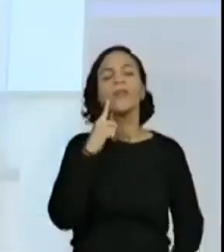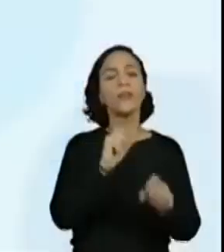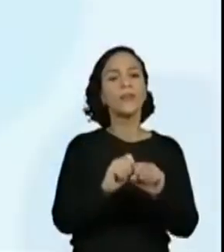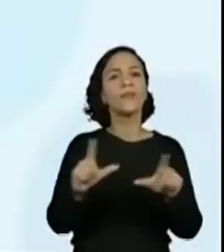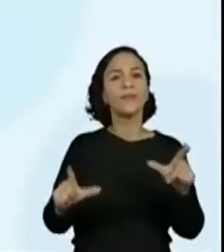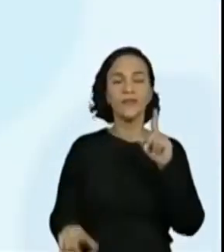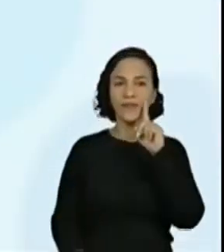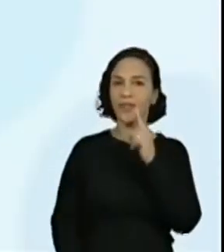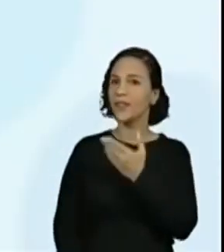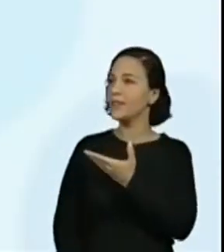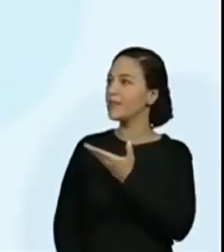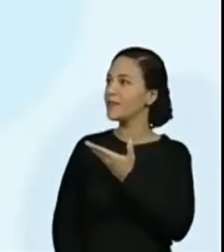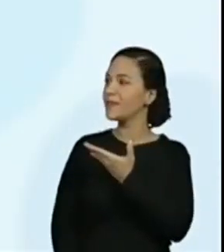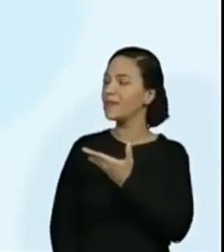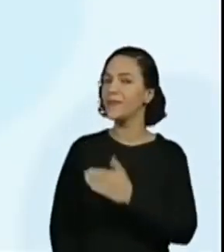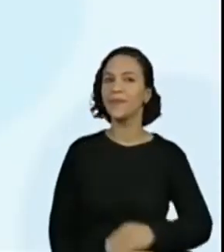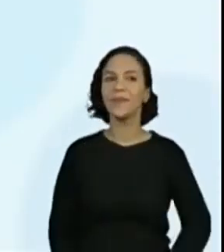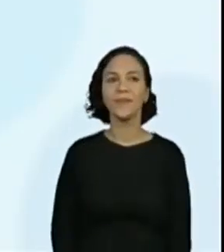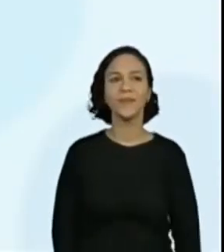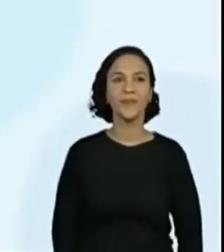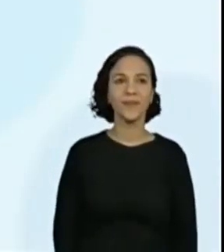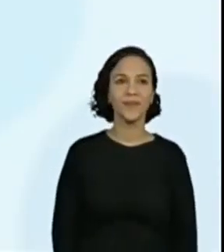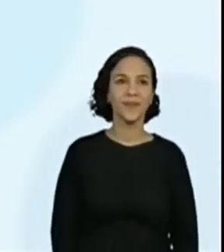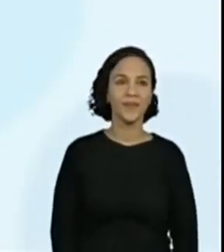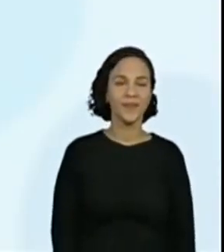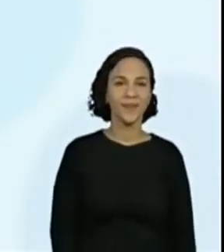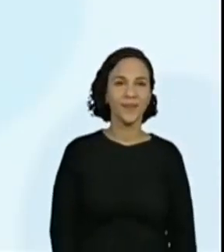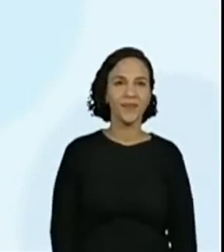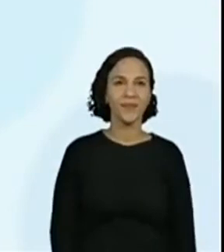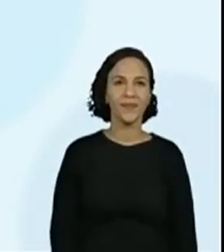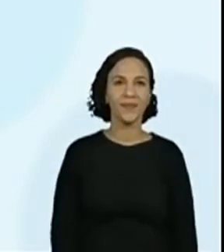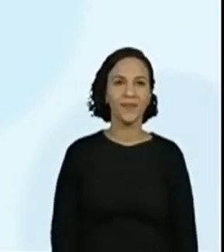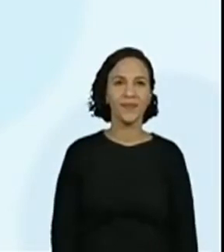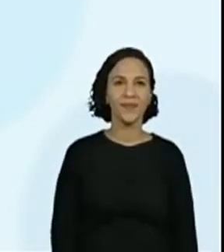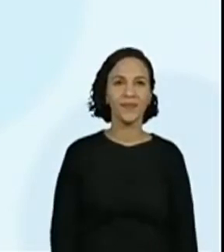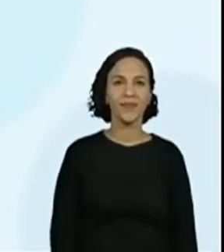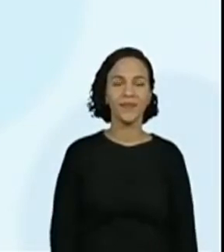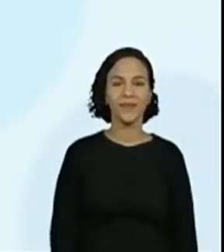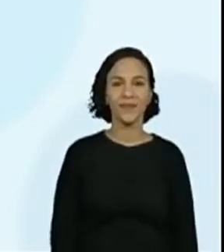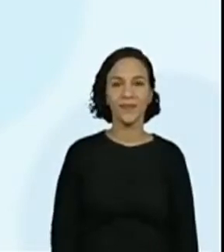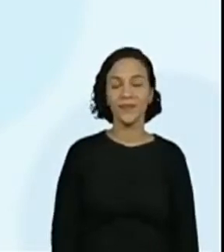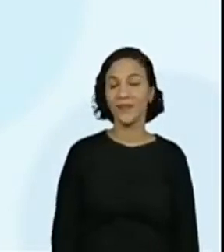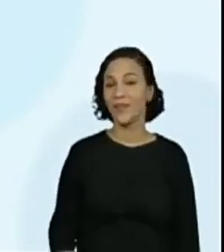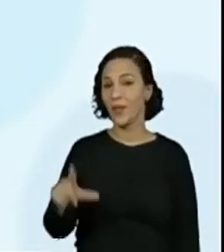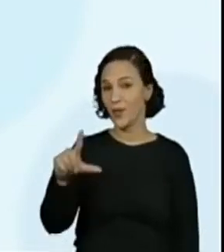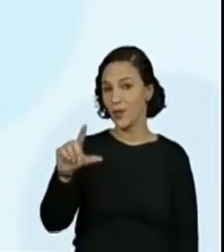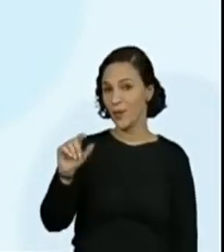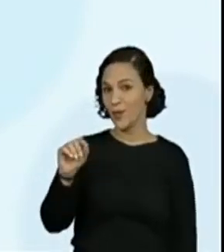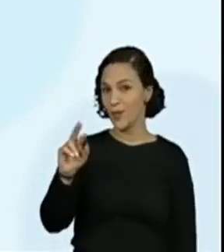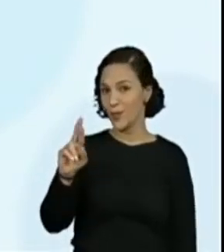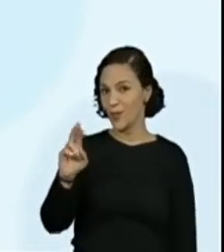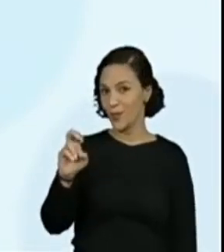eles contarem e a gente vai contando Isso. daqui, professora. Já estão colocando ali, ó. Lorenzo, 27.